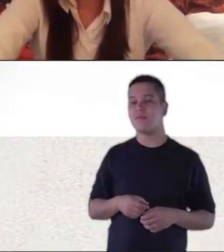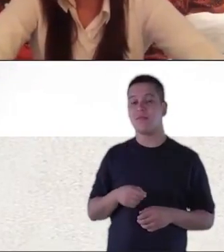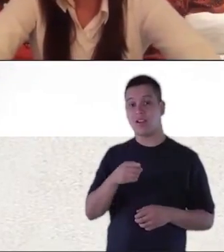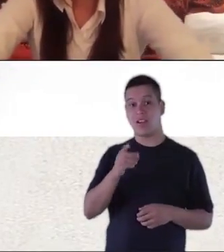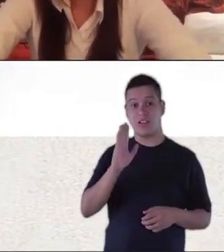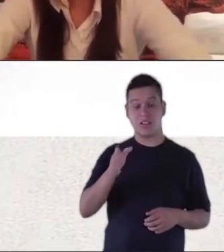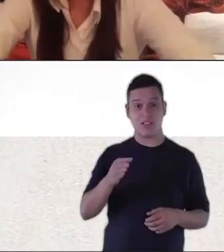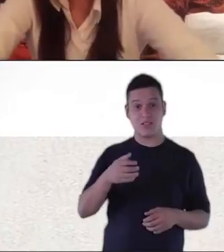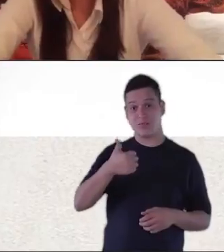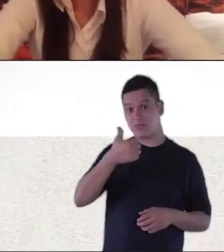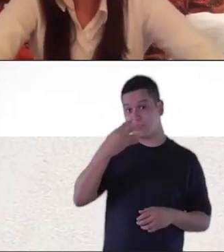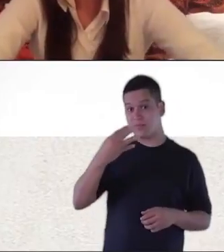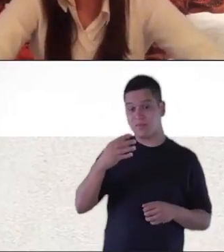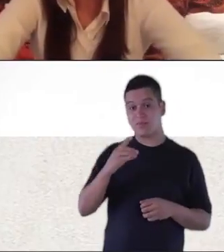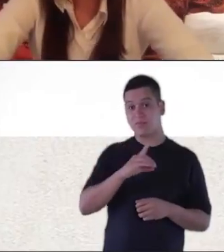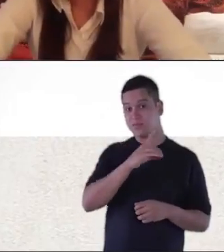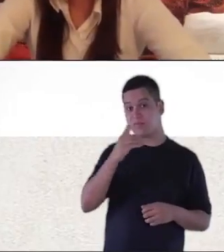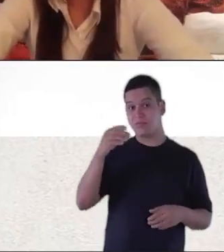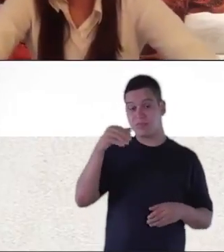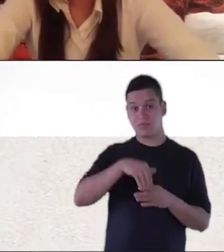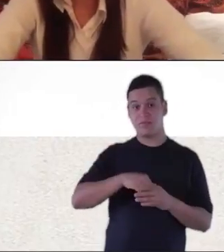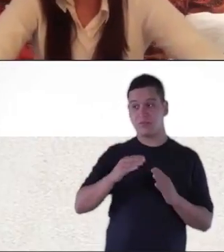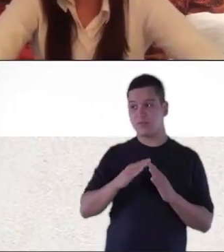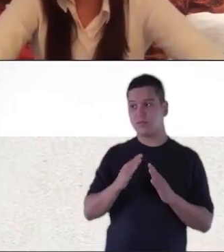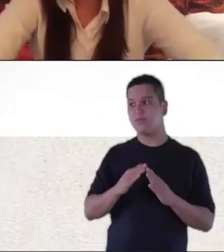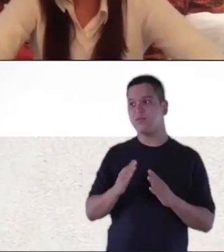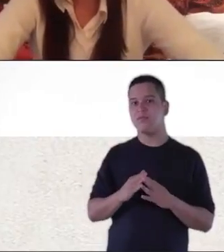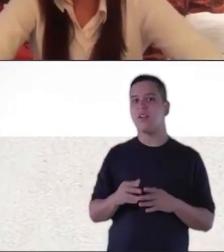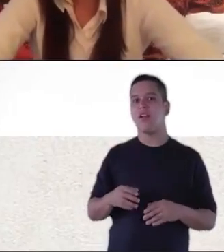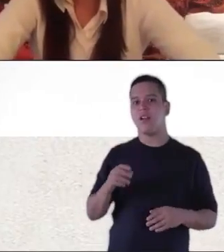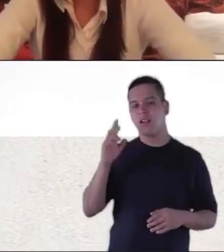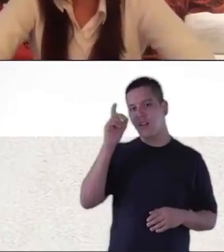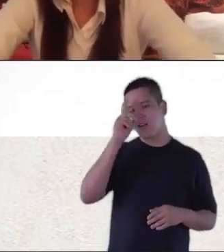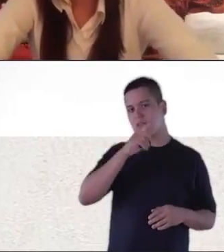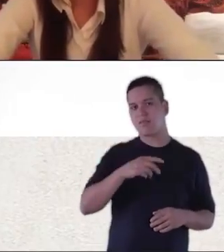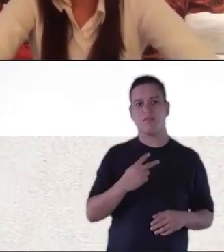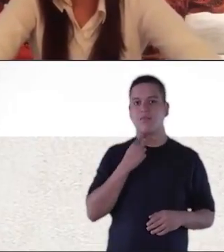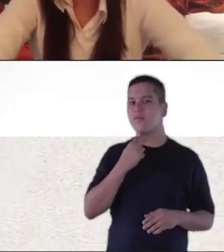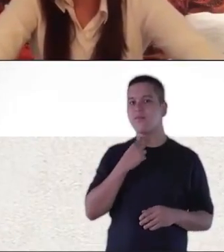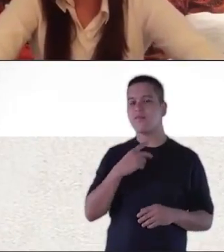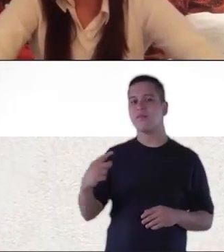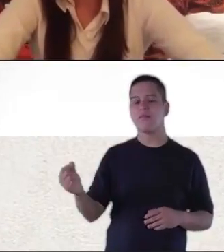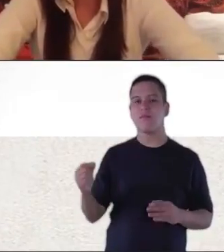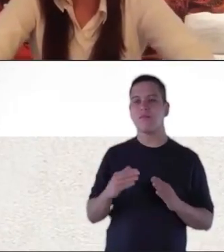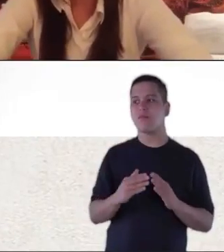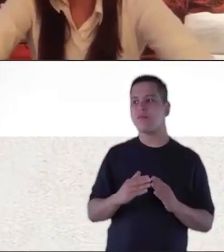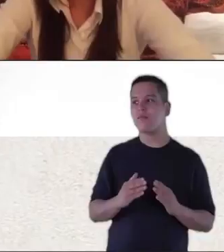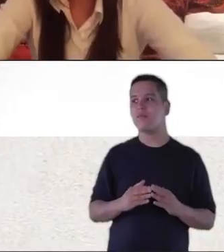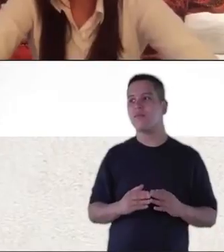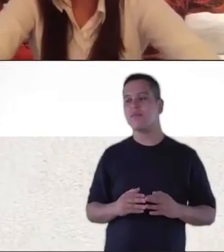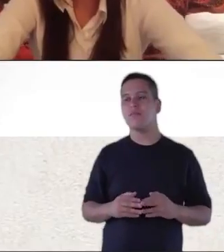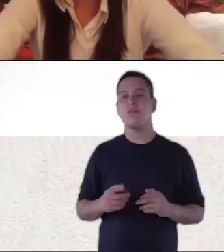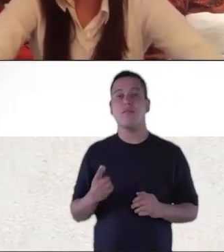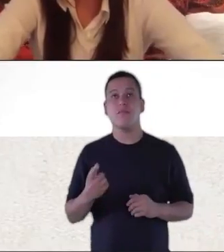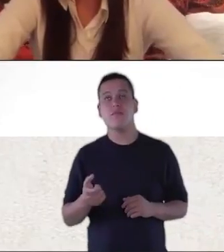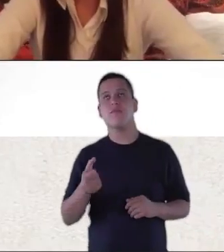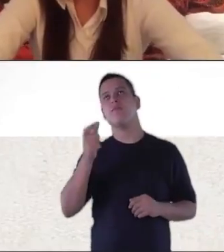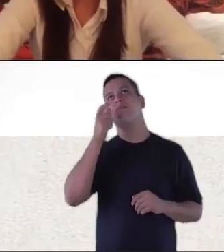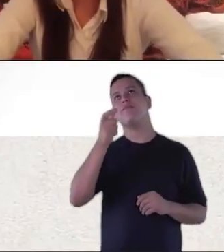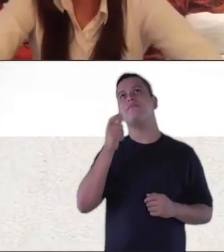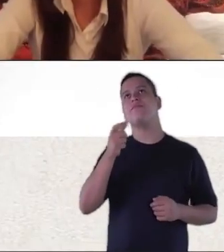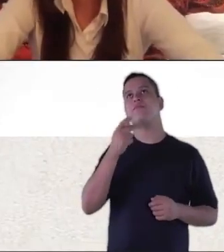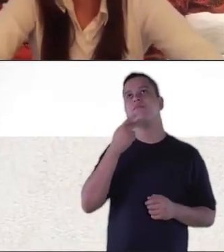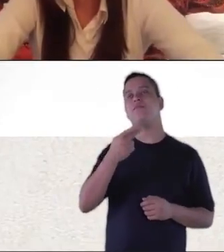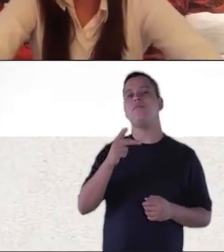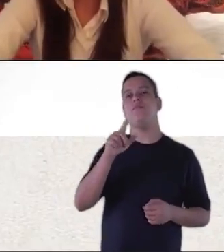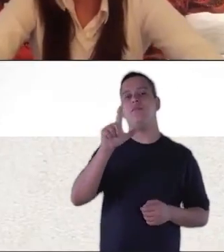casa. Você sabe que foi muito para ele. oportuna você falar da Lívia, porque